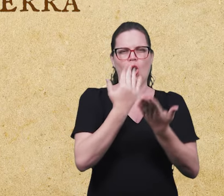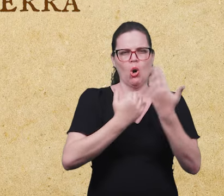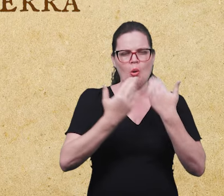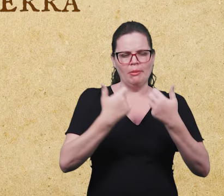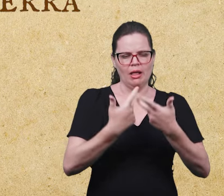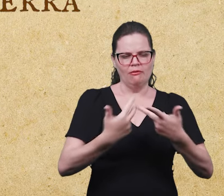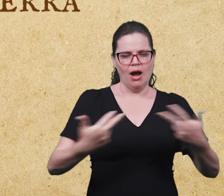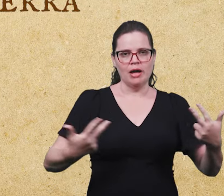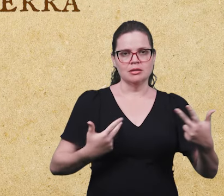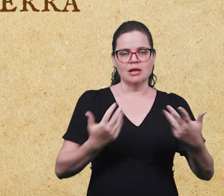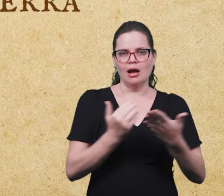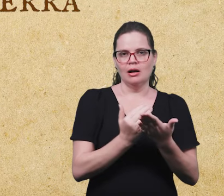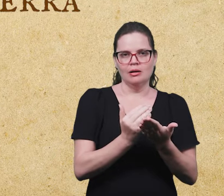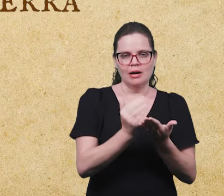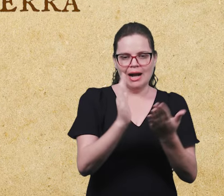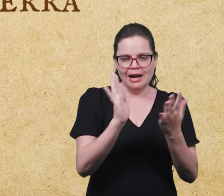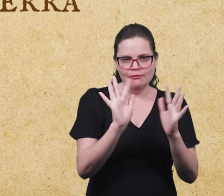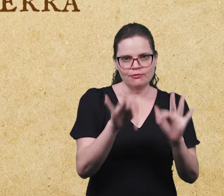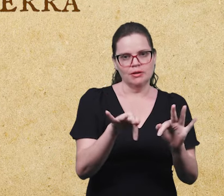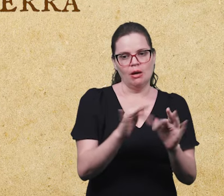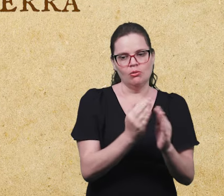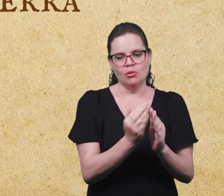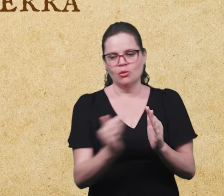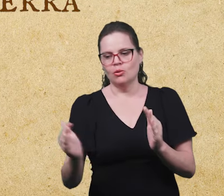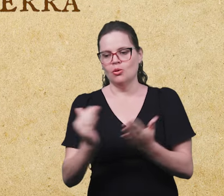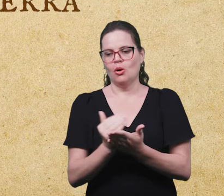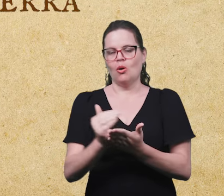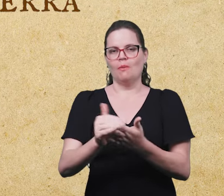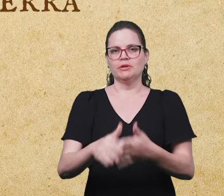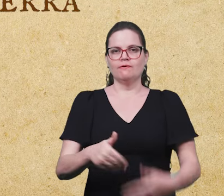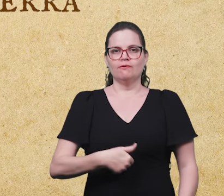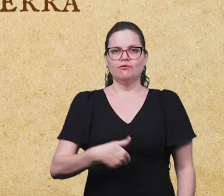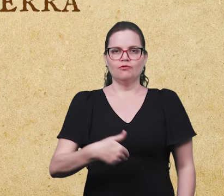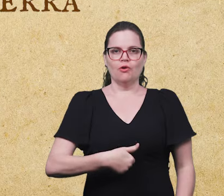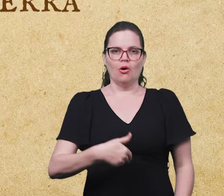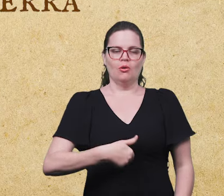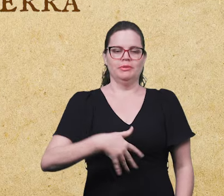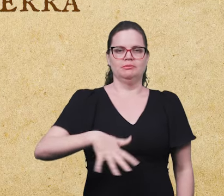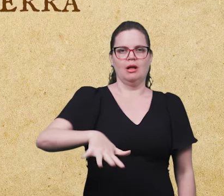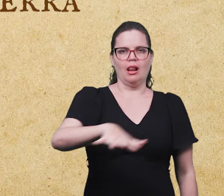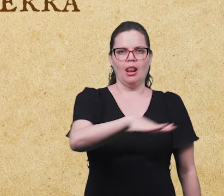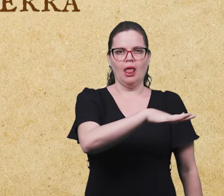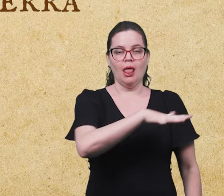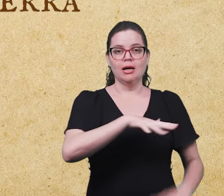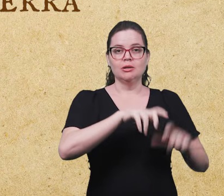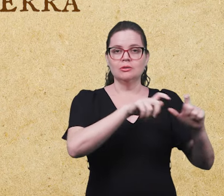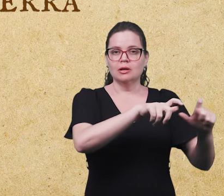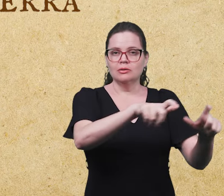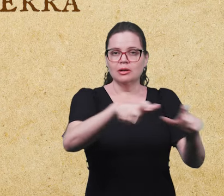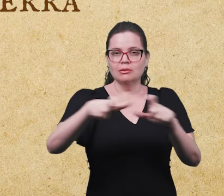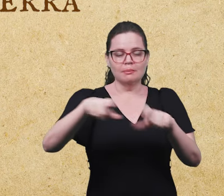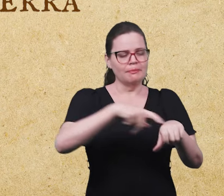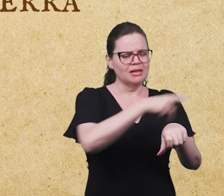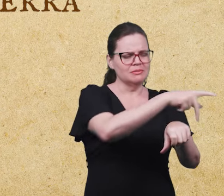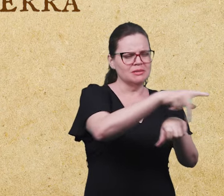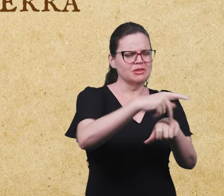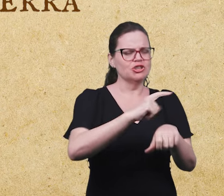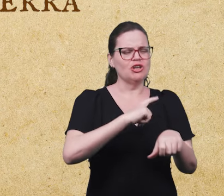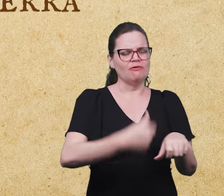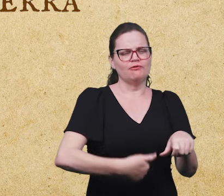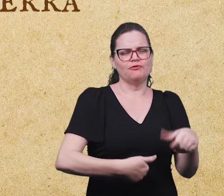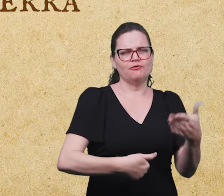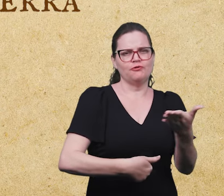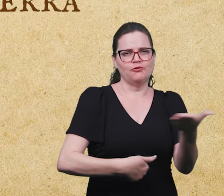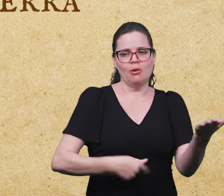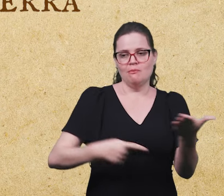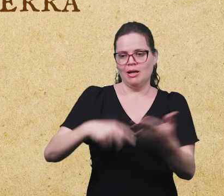e começaram a vir os 7 anos de fome, como José tinha dito. E havia fome em todas as terras, mas